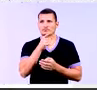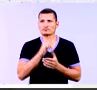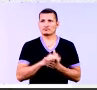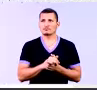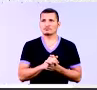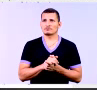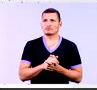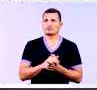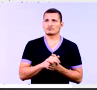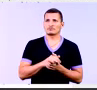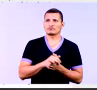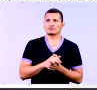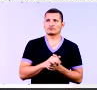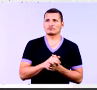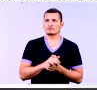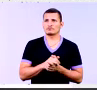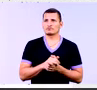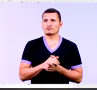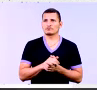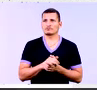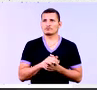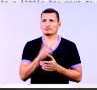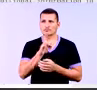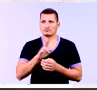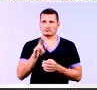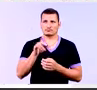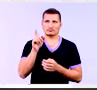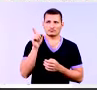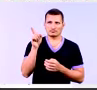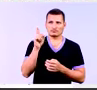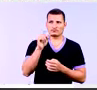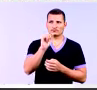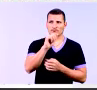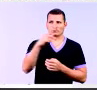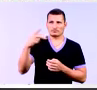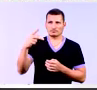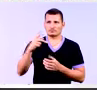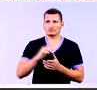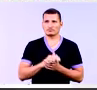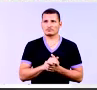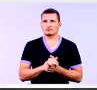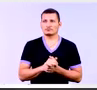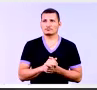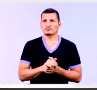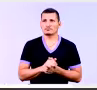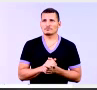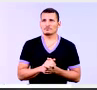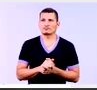tooltip. Eu vou mostrar que é o que nós utilizamos lá na aplicação. Olha só.